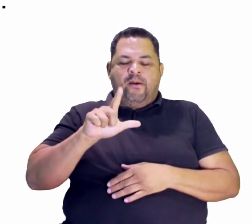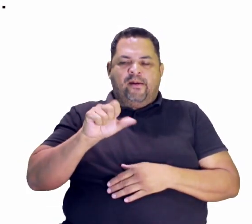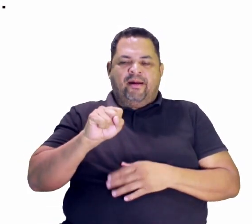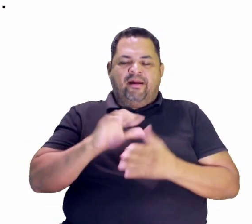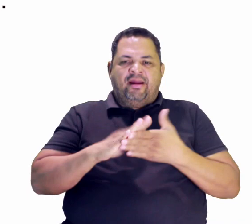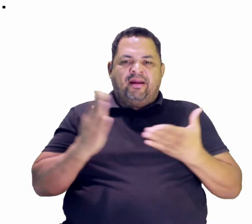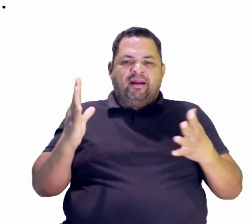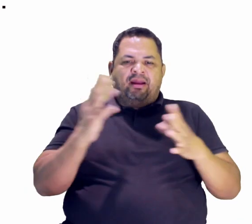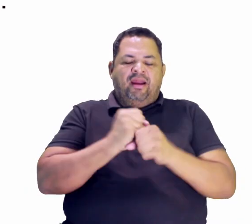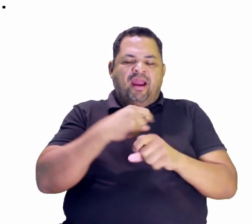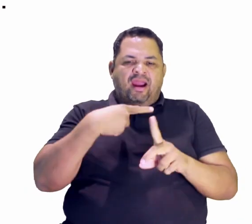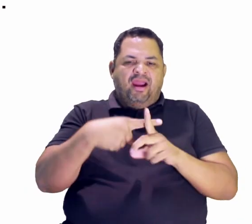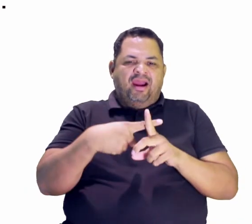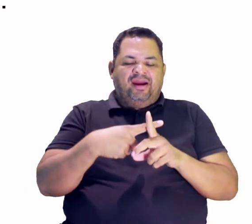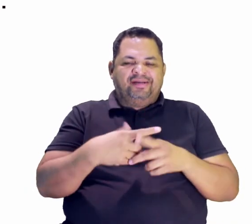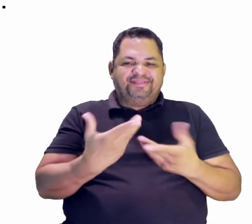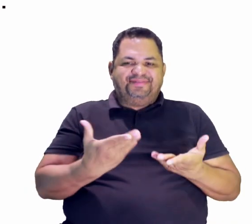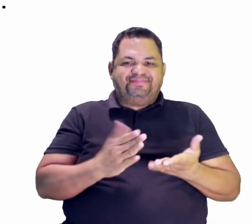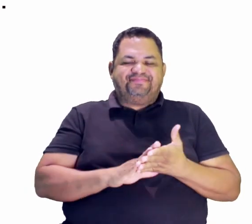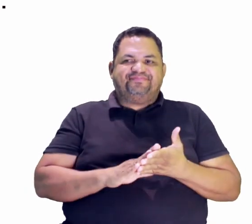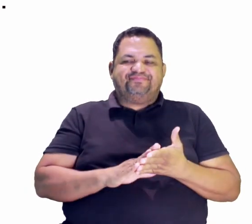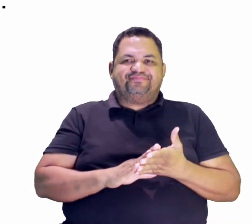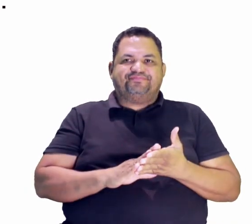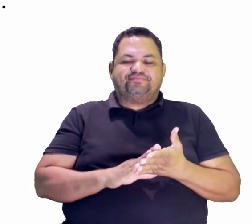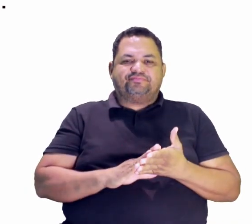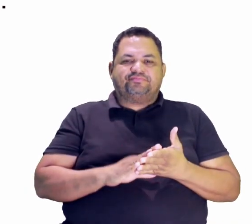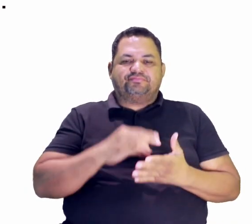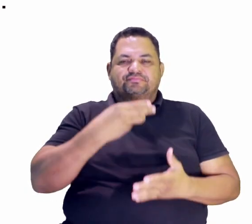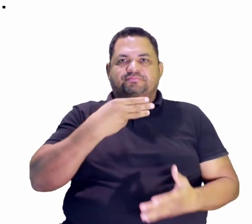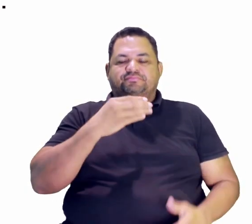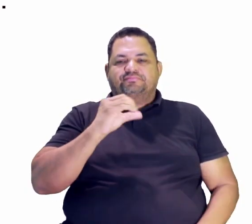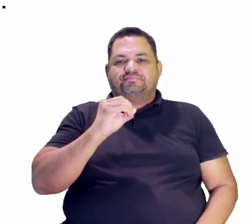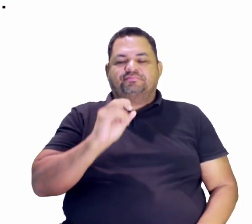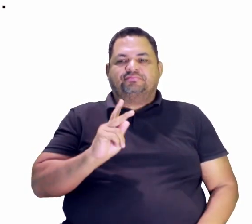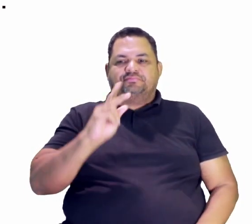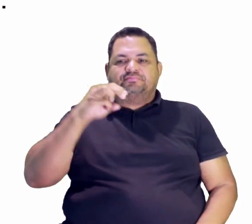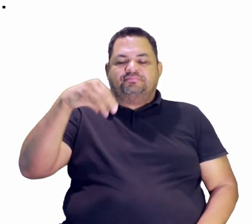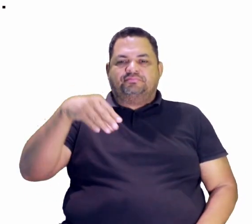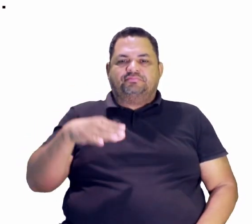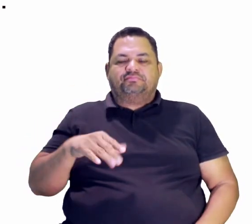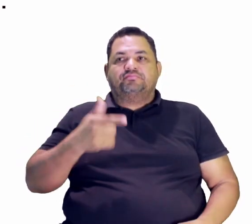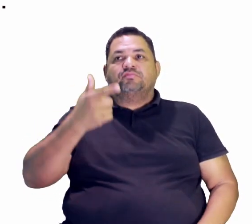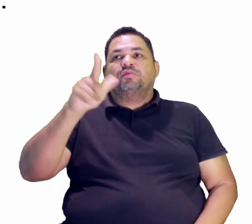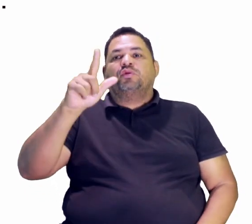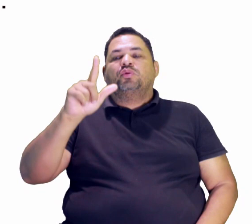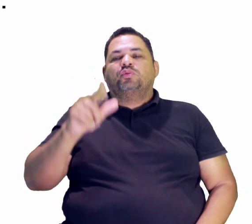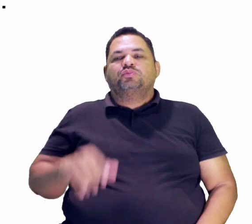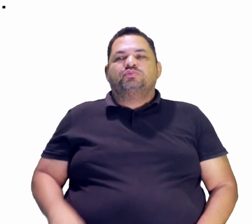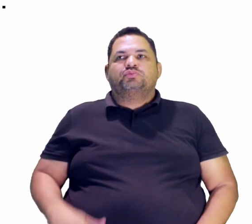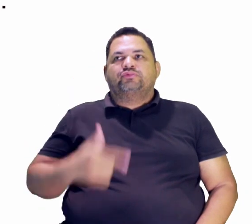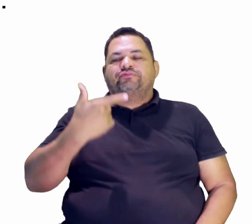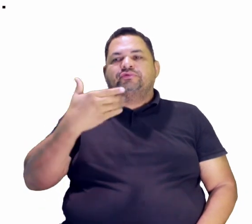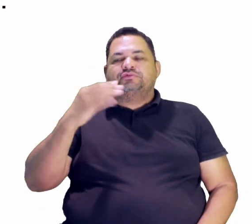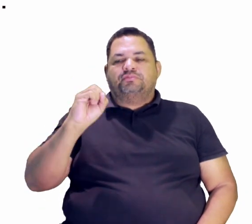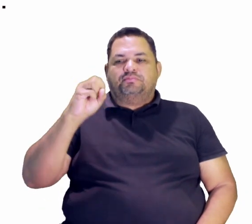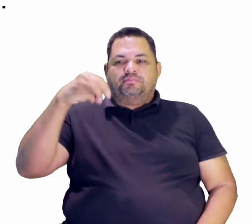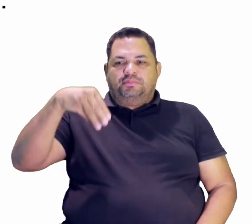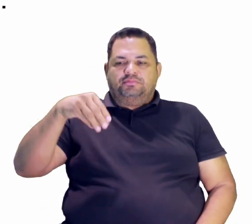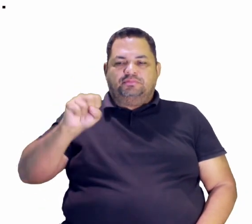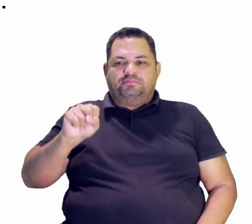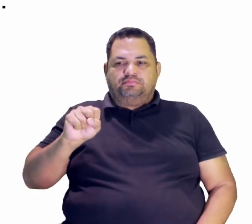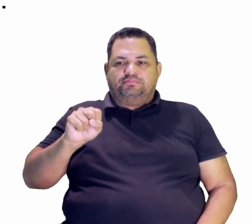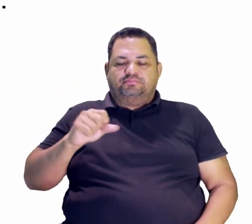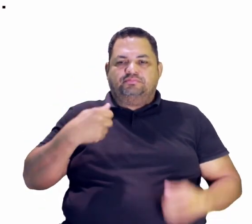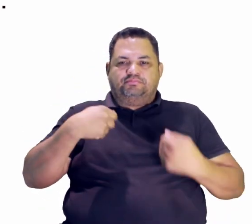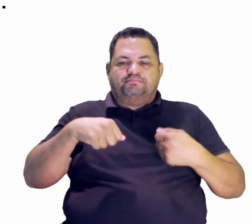é somar um vetor de velocidade 30 km por hora com outro vetor de 20 metros por segundo.